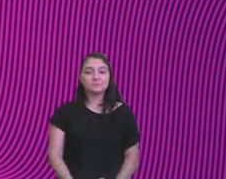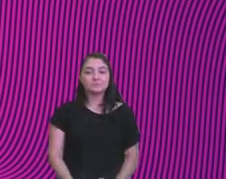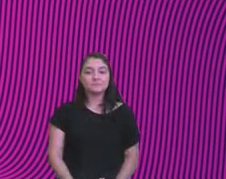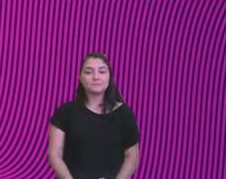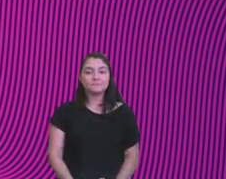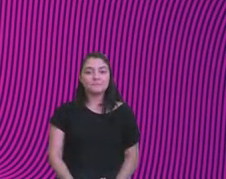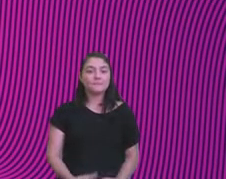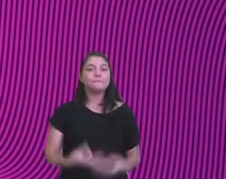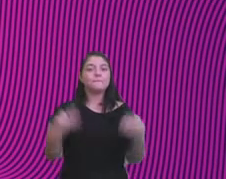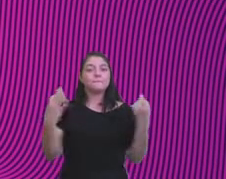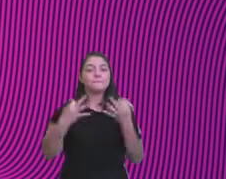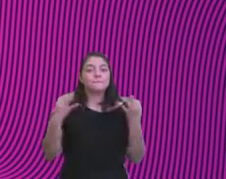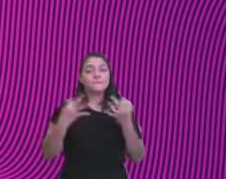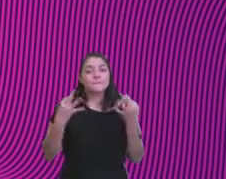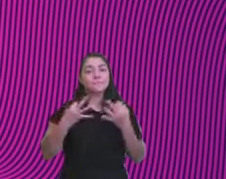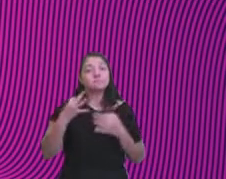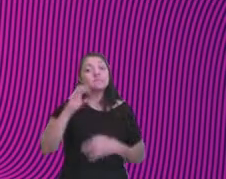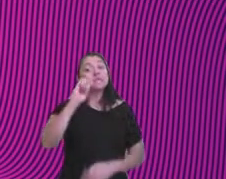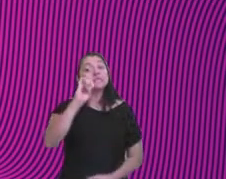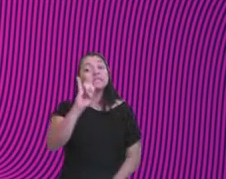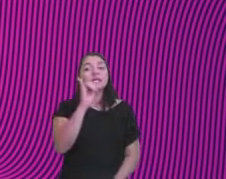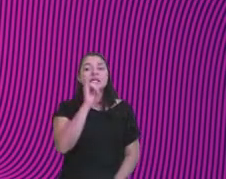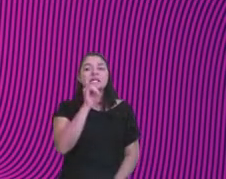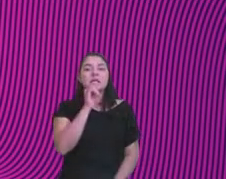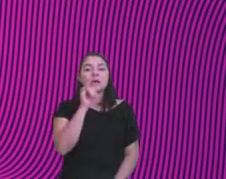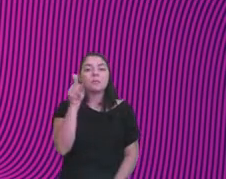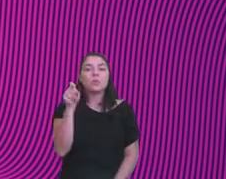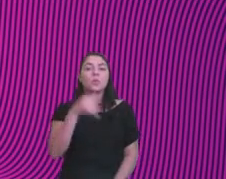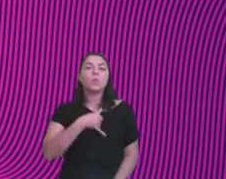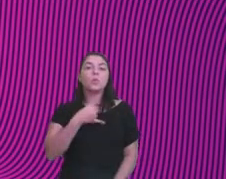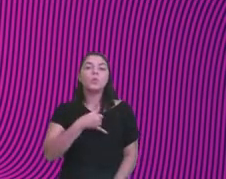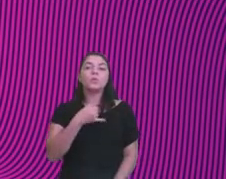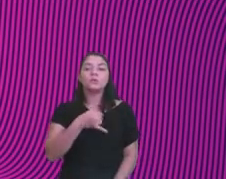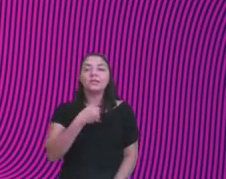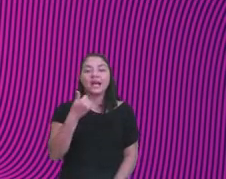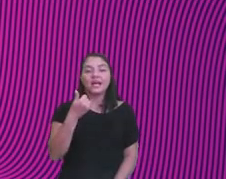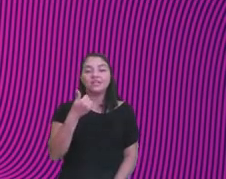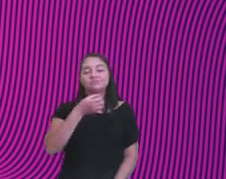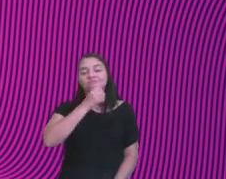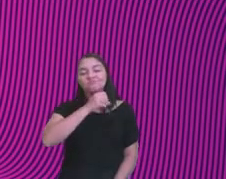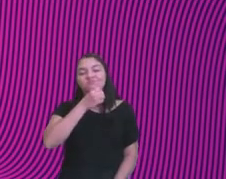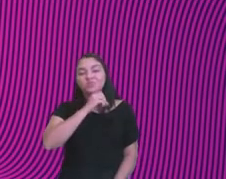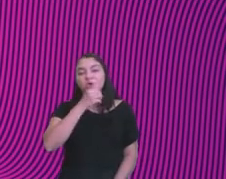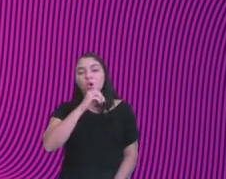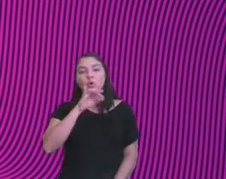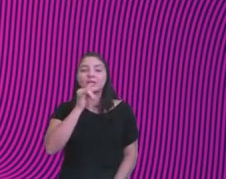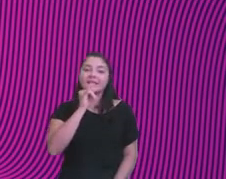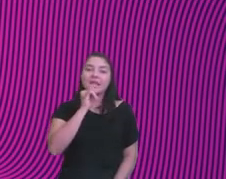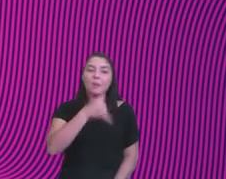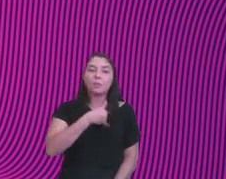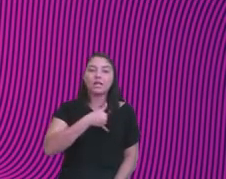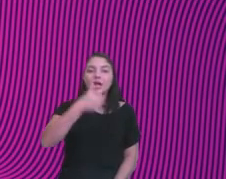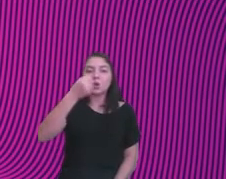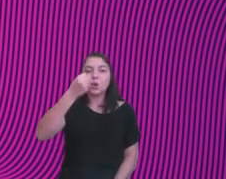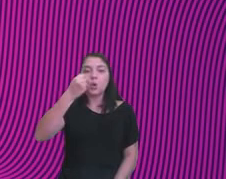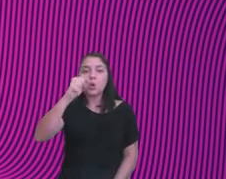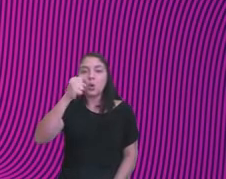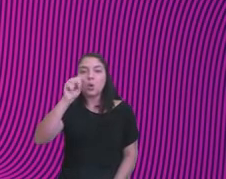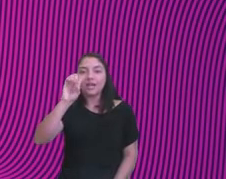Perfeito. E se fosse um paciente idoso, então, enfim, 80 anos,